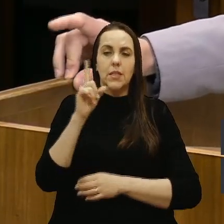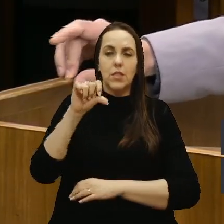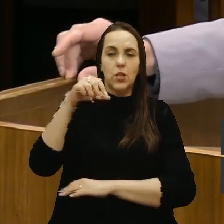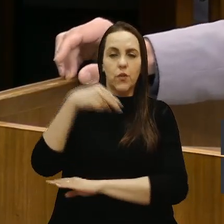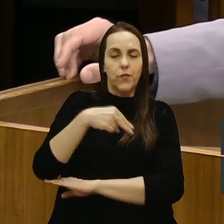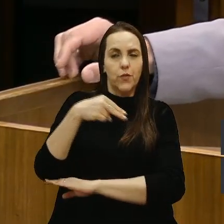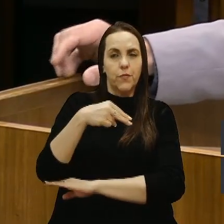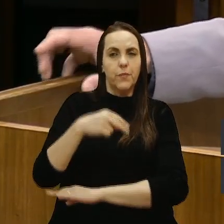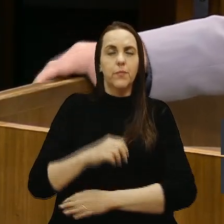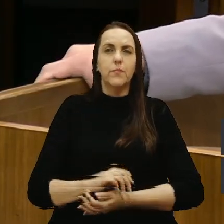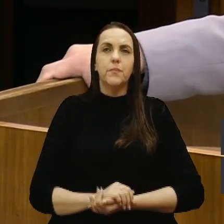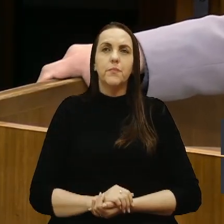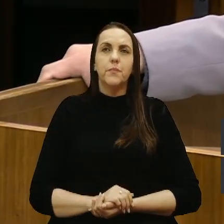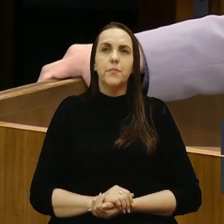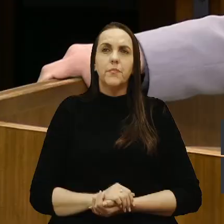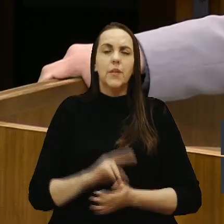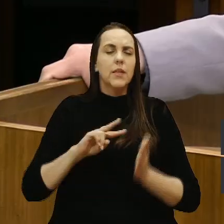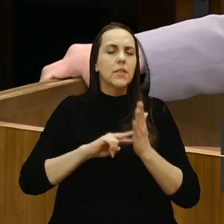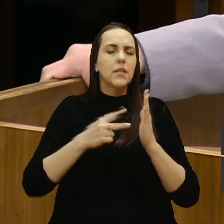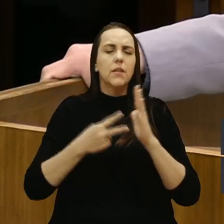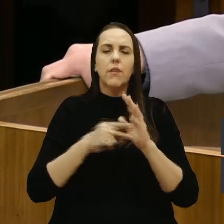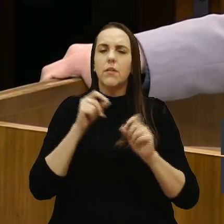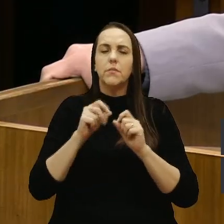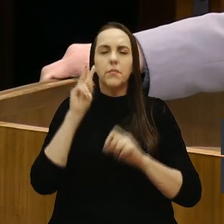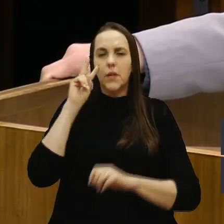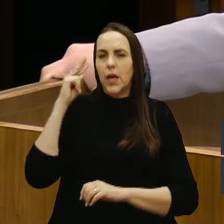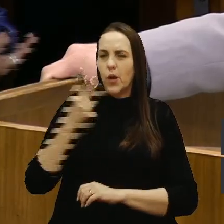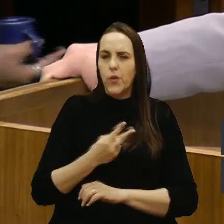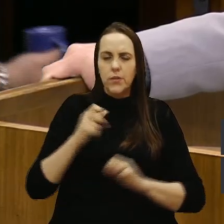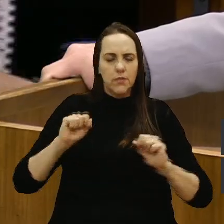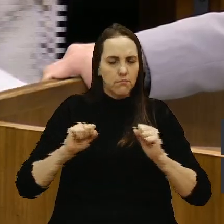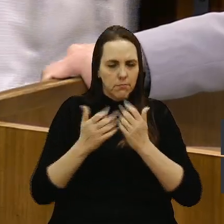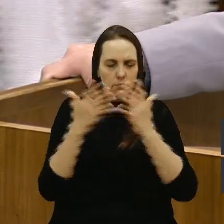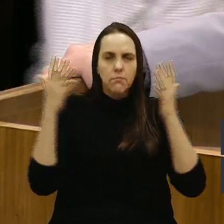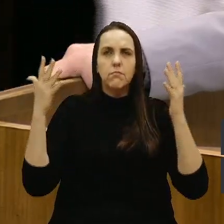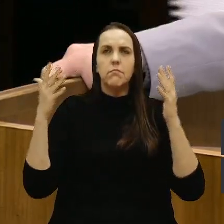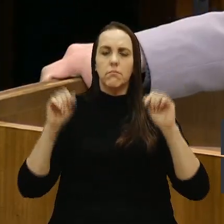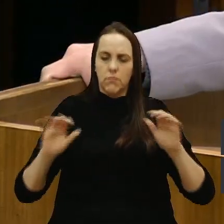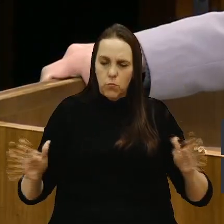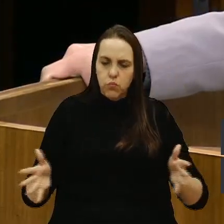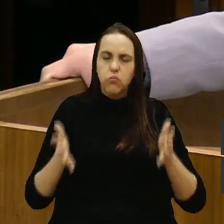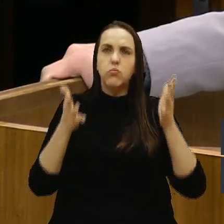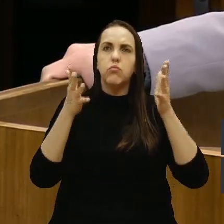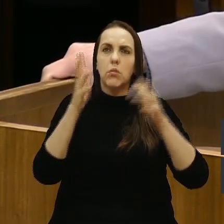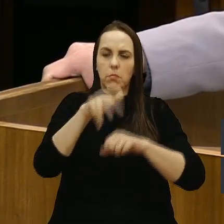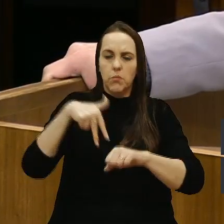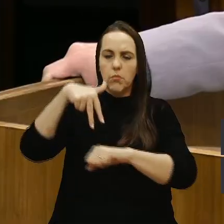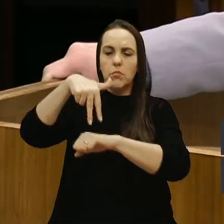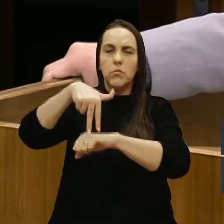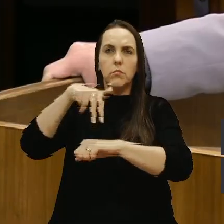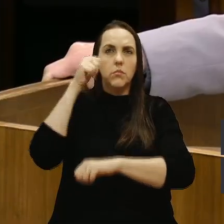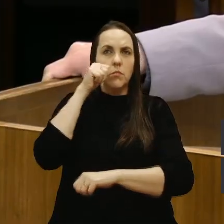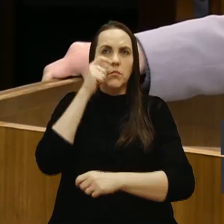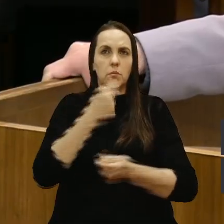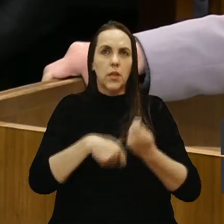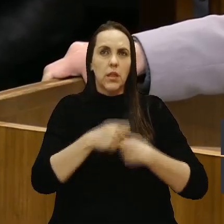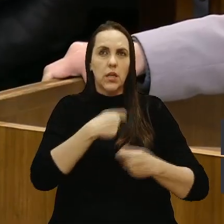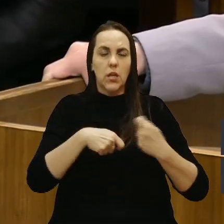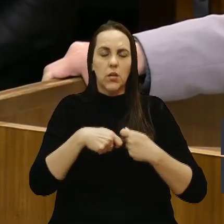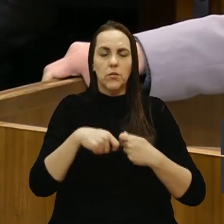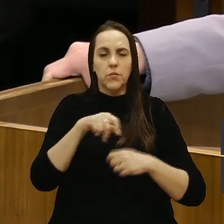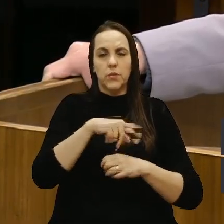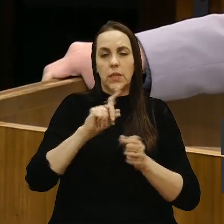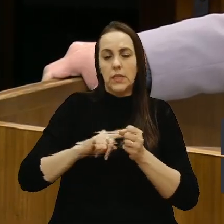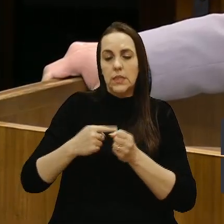novembro. Significa reconhecer, celebrar e impulsionar o protagonismo das mulheres nos negócios, em todo o